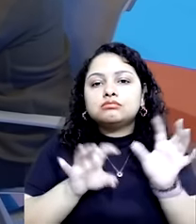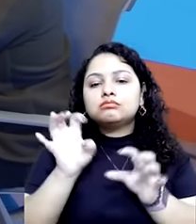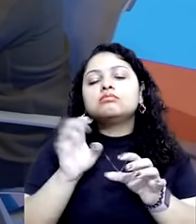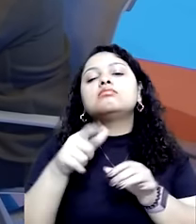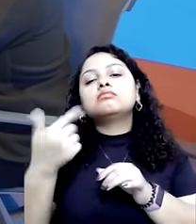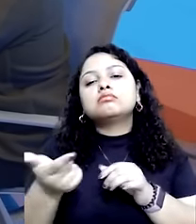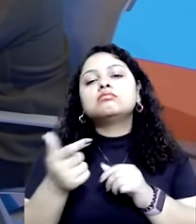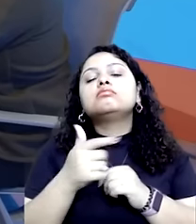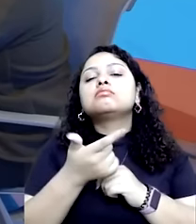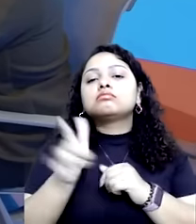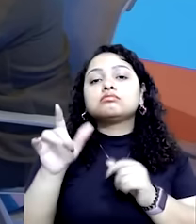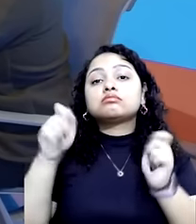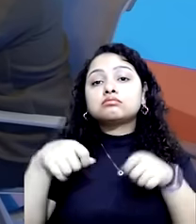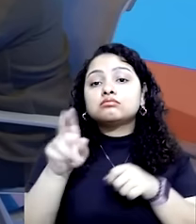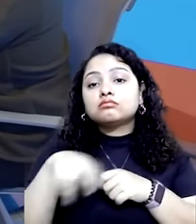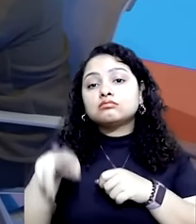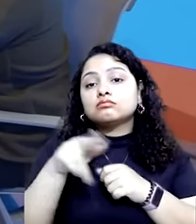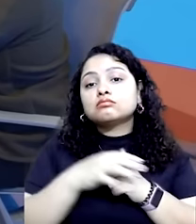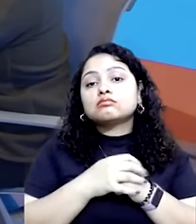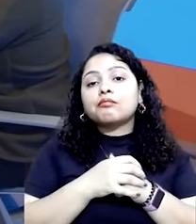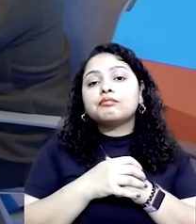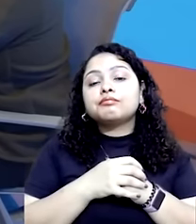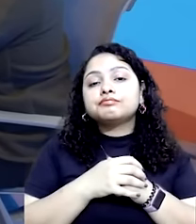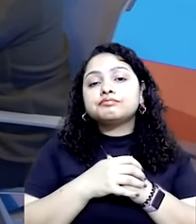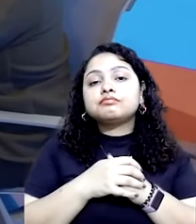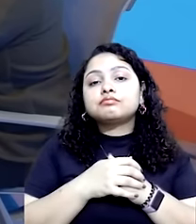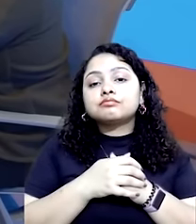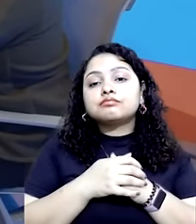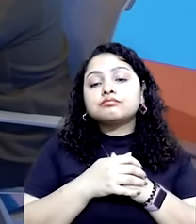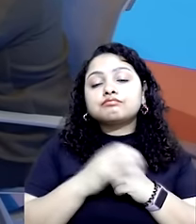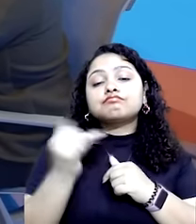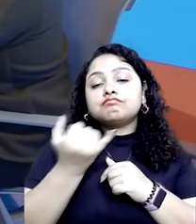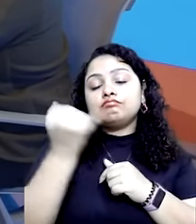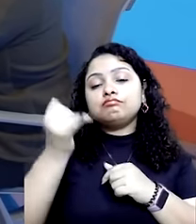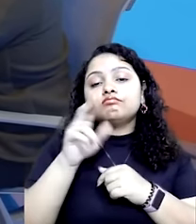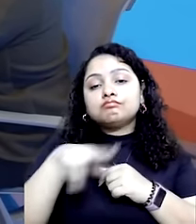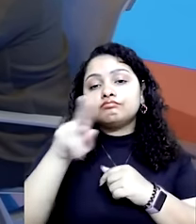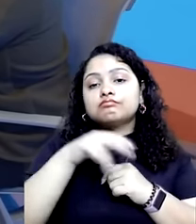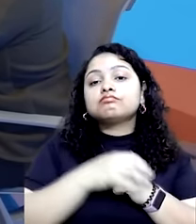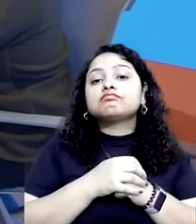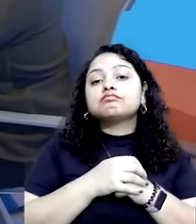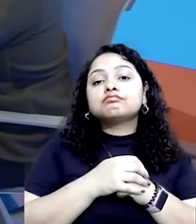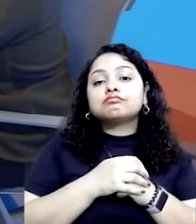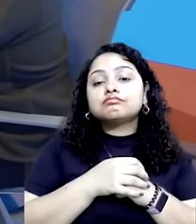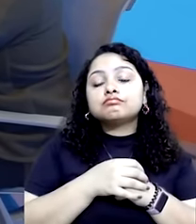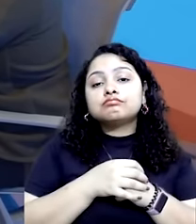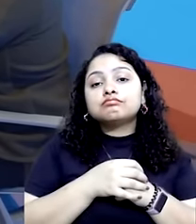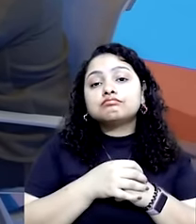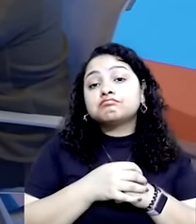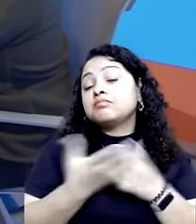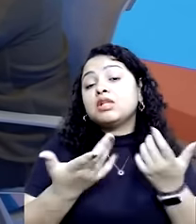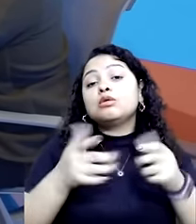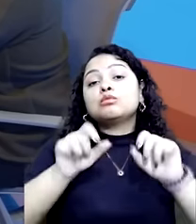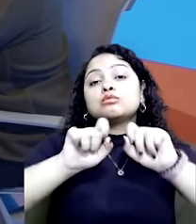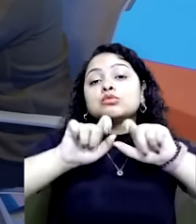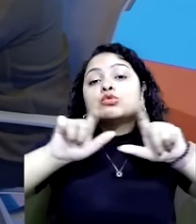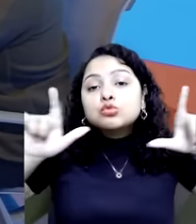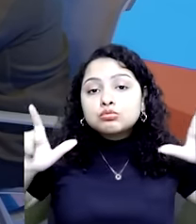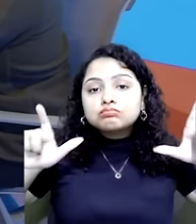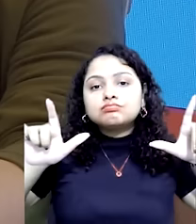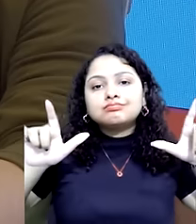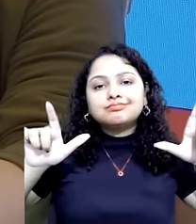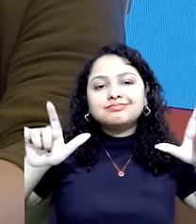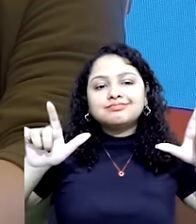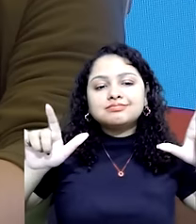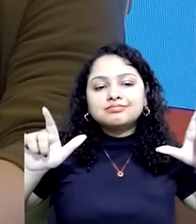outra outra função ali importante que a gente tem para para ativar e Zoom Tem muita